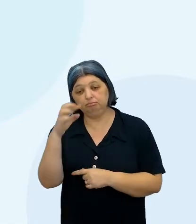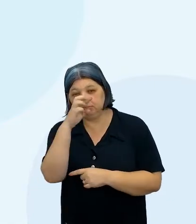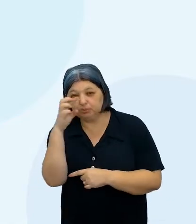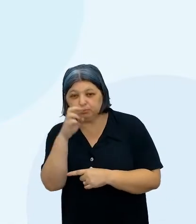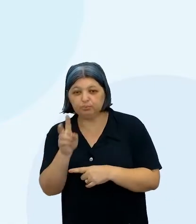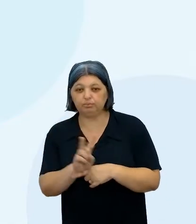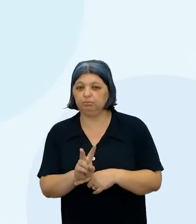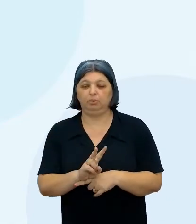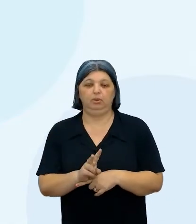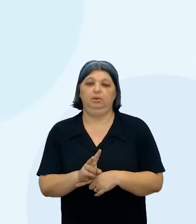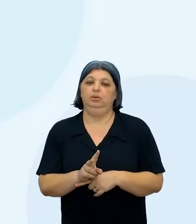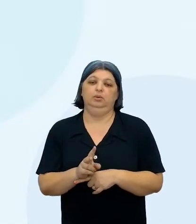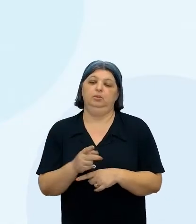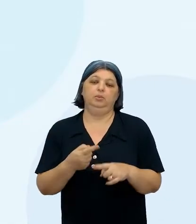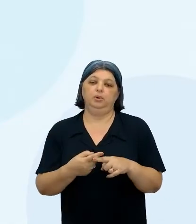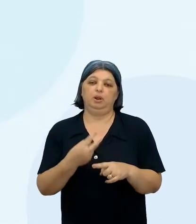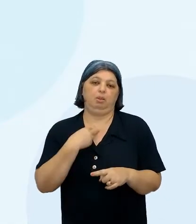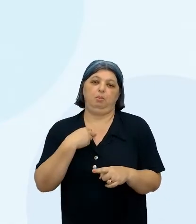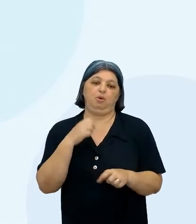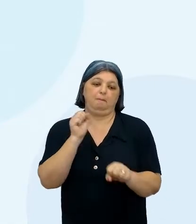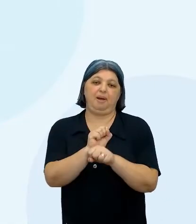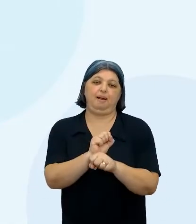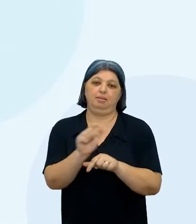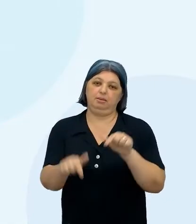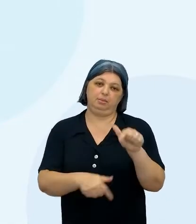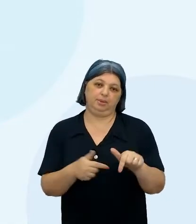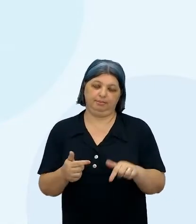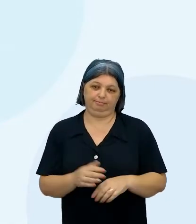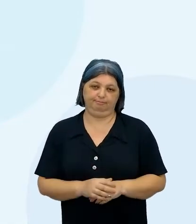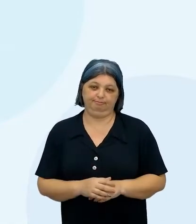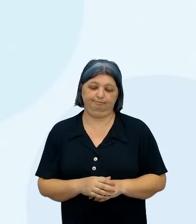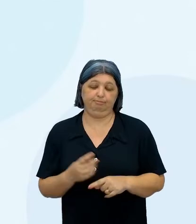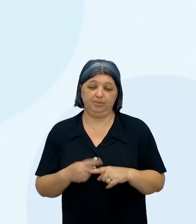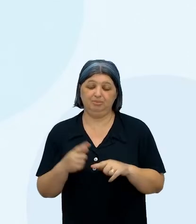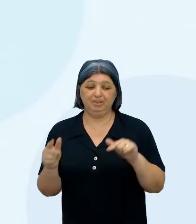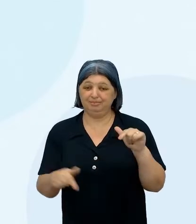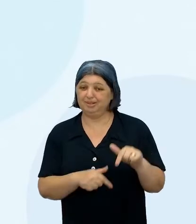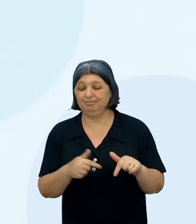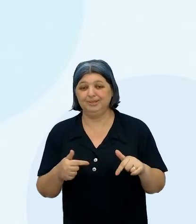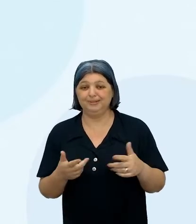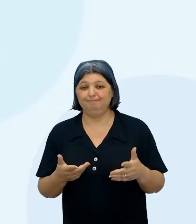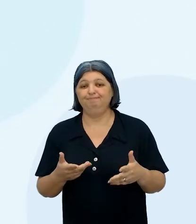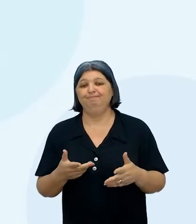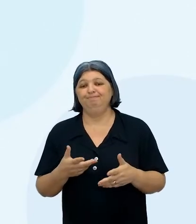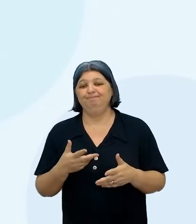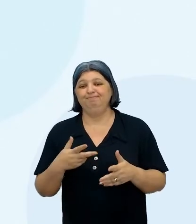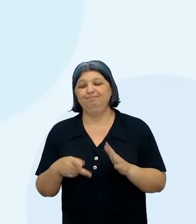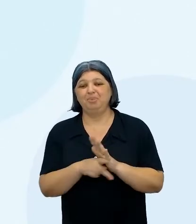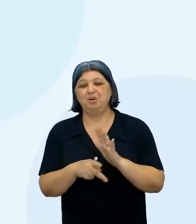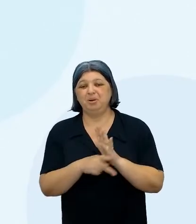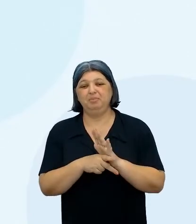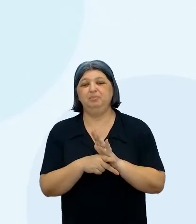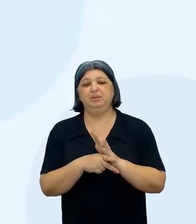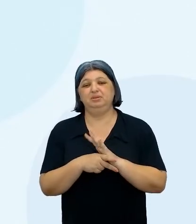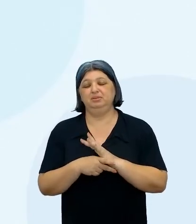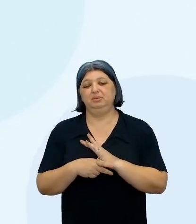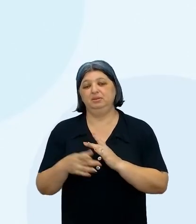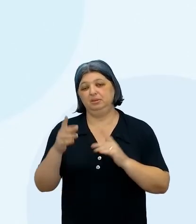eles não parassem de trabalhar. Só que quem que vai conseguir trabalhar? É um trabalho muito desumano, esse trabalho mecânico. Nós seres